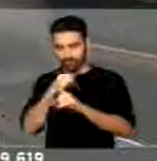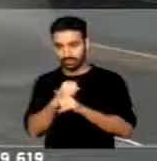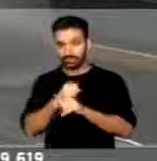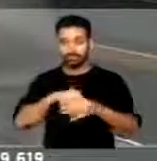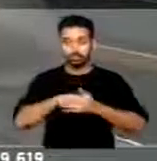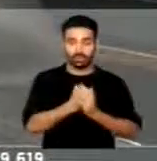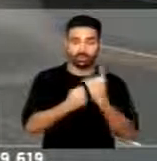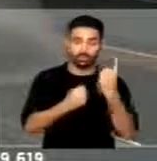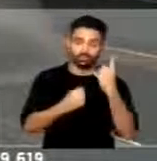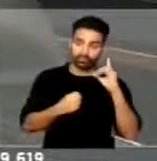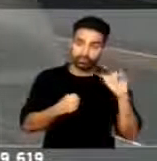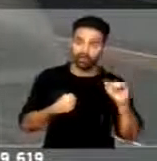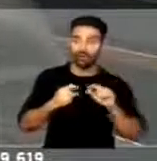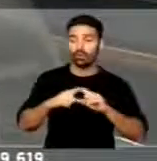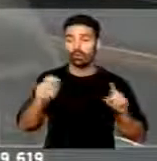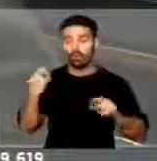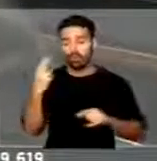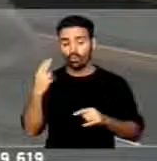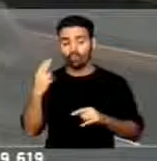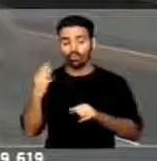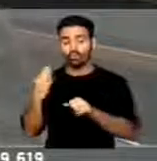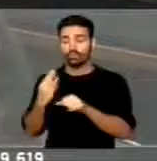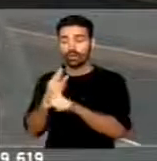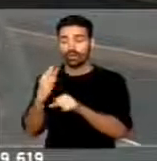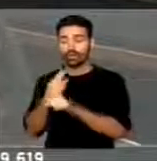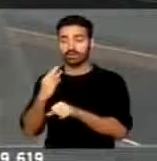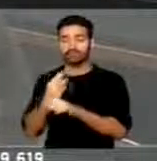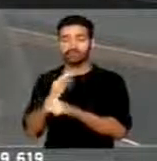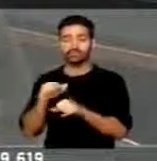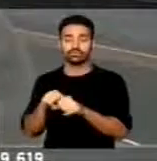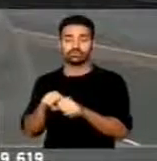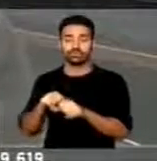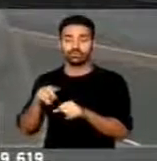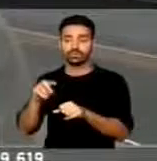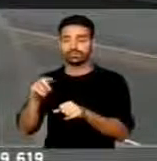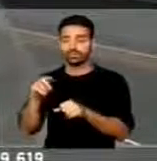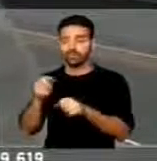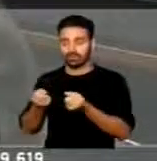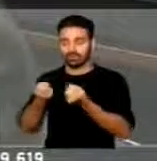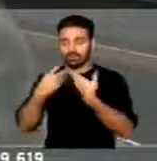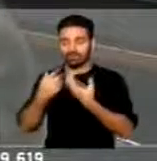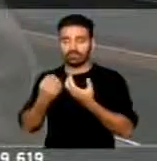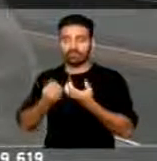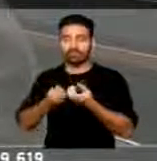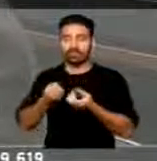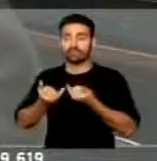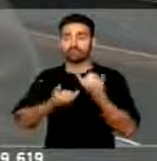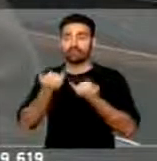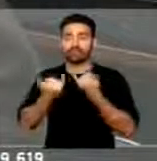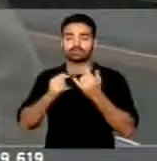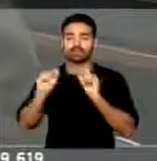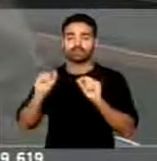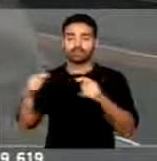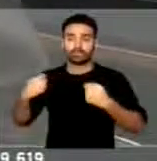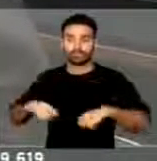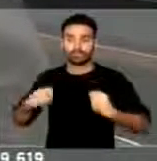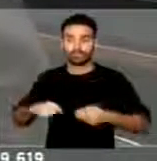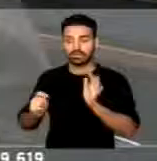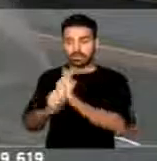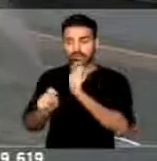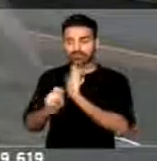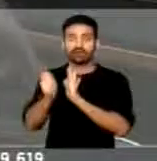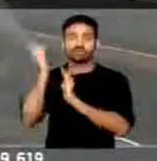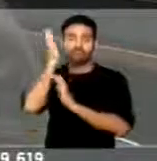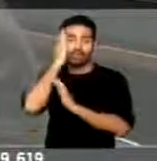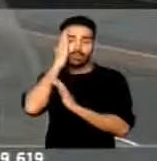dia ou o aplicativo não informar o que se precisa e o traficante saber que ali